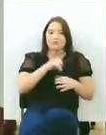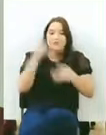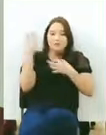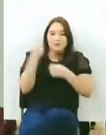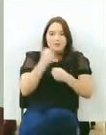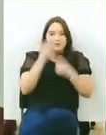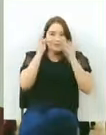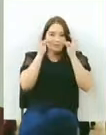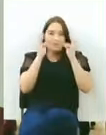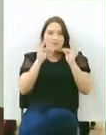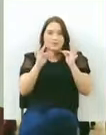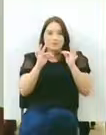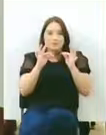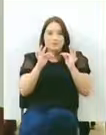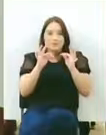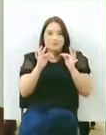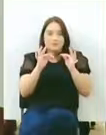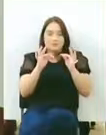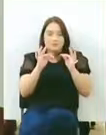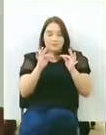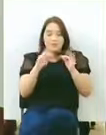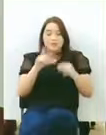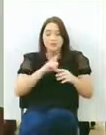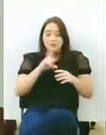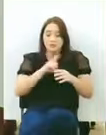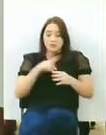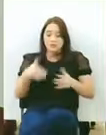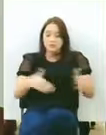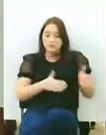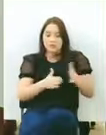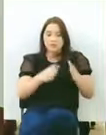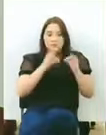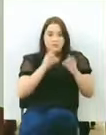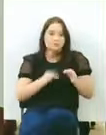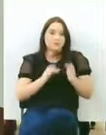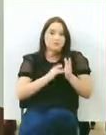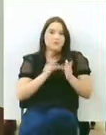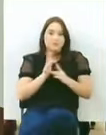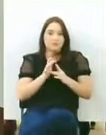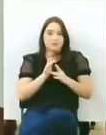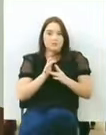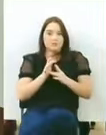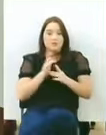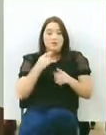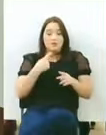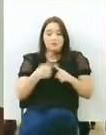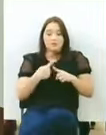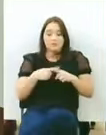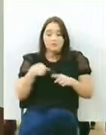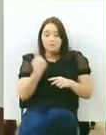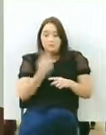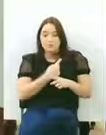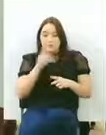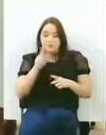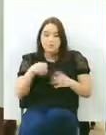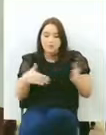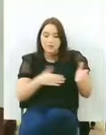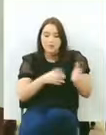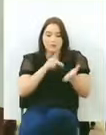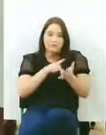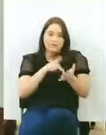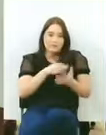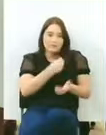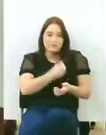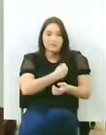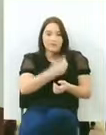verdade, receber o bom testemunho da verdade é andar com Jesus, é cooperar com Jesus, porque eu sou o caminho e a verdade e a